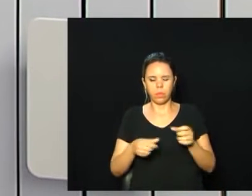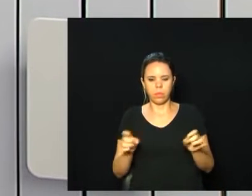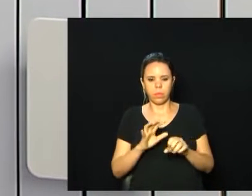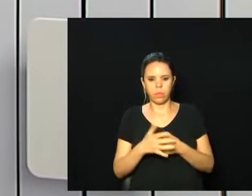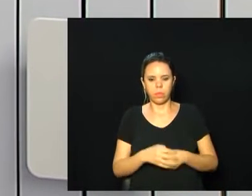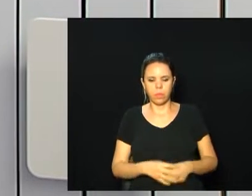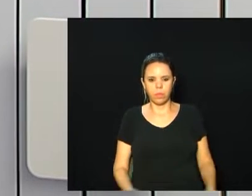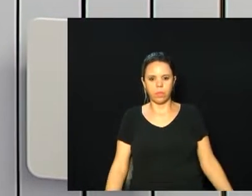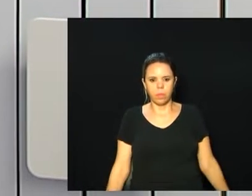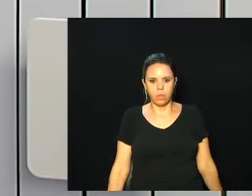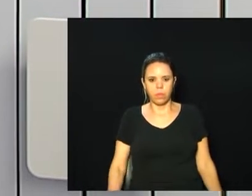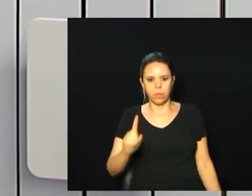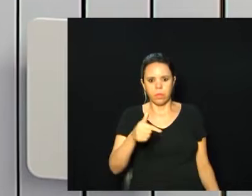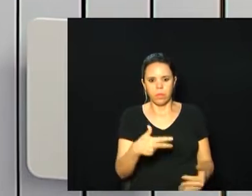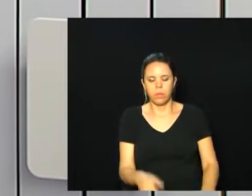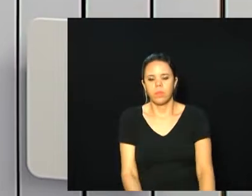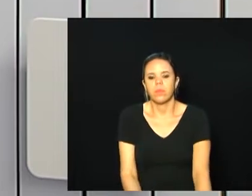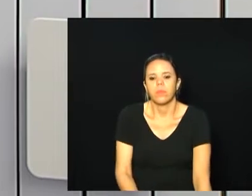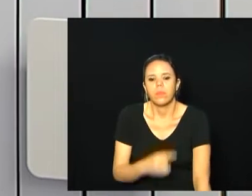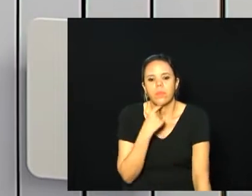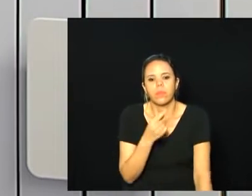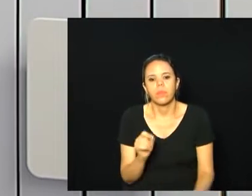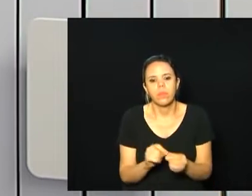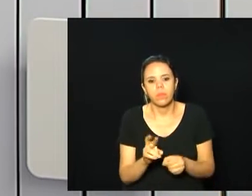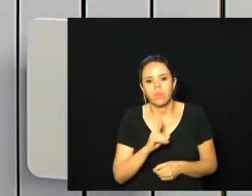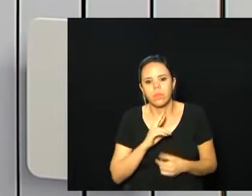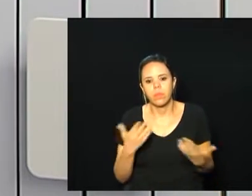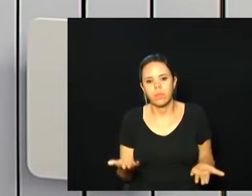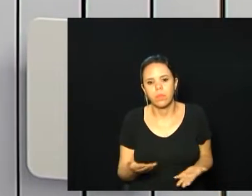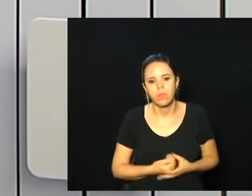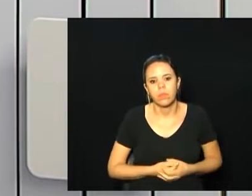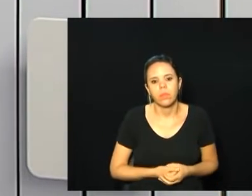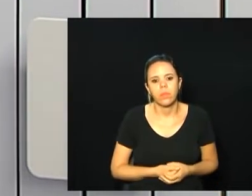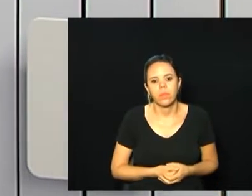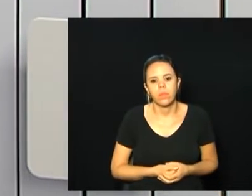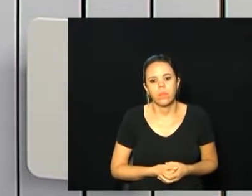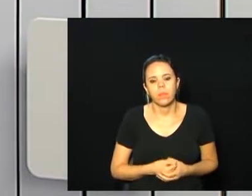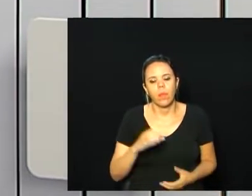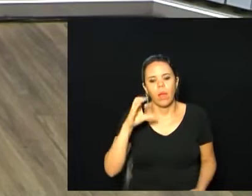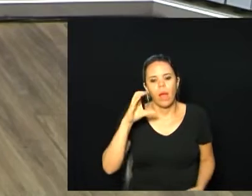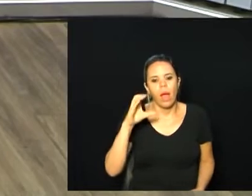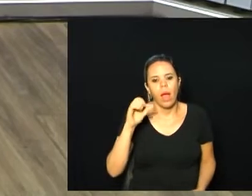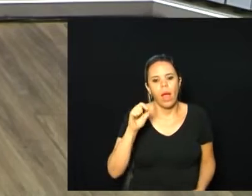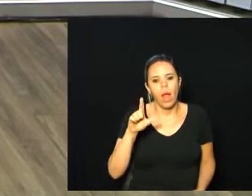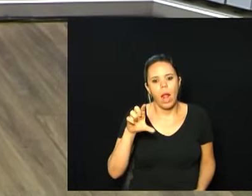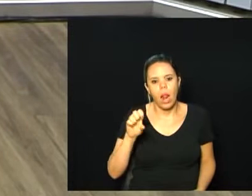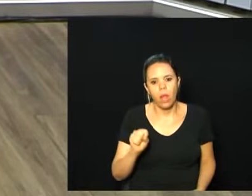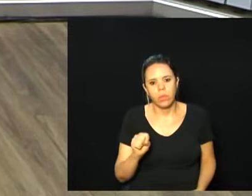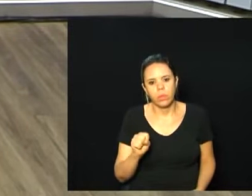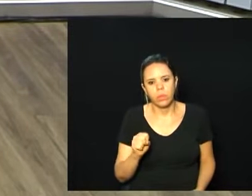pandemia? Estas e outras perguntas, quem vai responder para a gente é o Carlos Peçanha, ele que é o